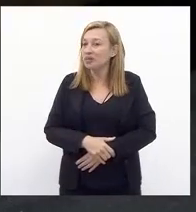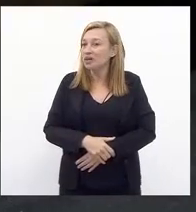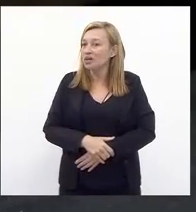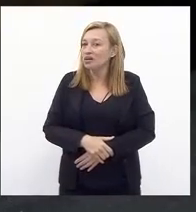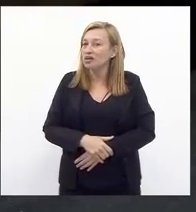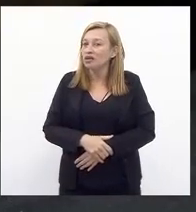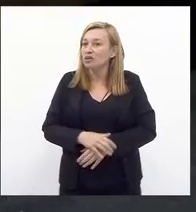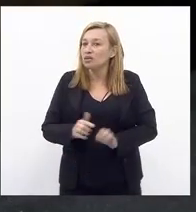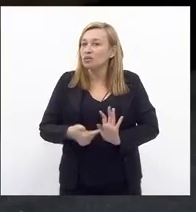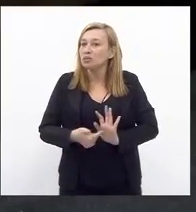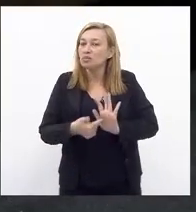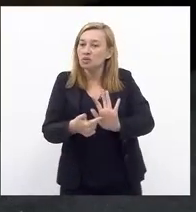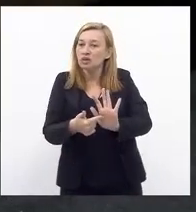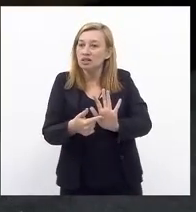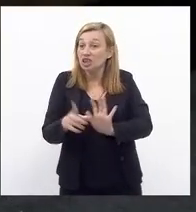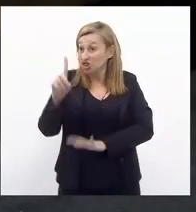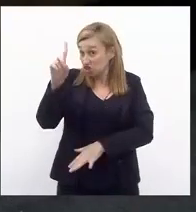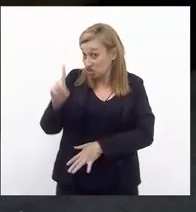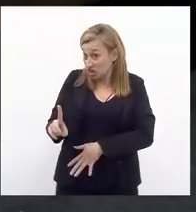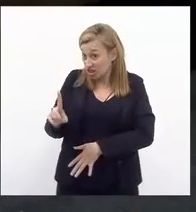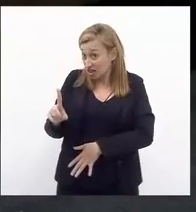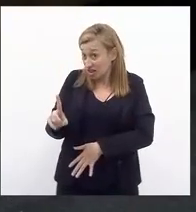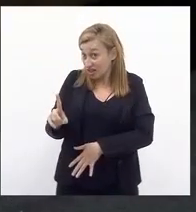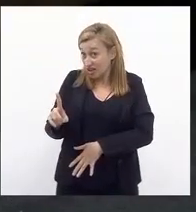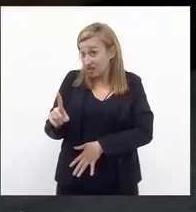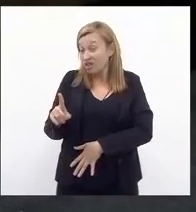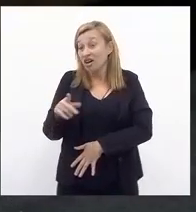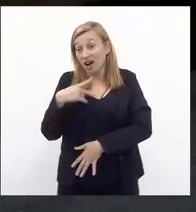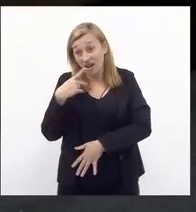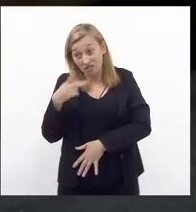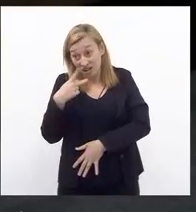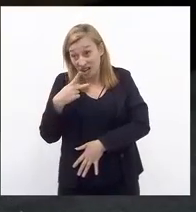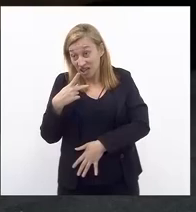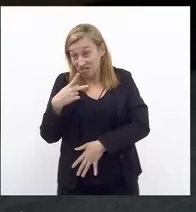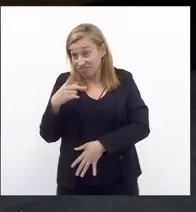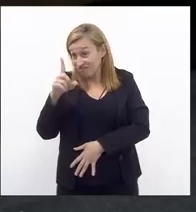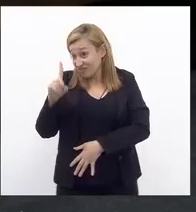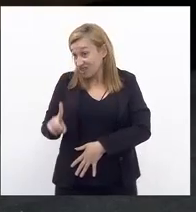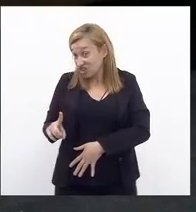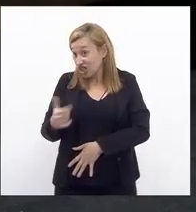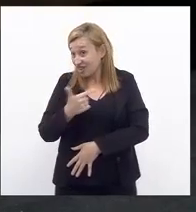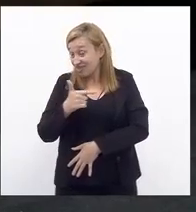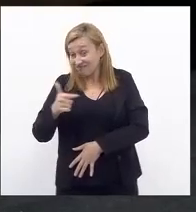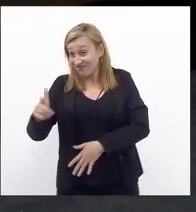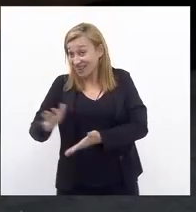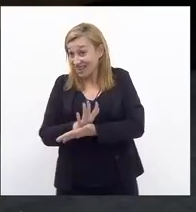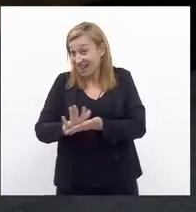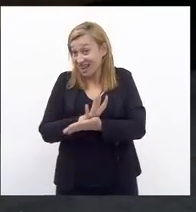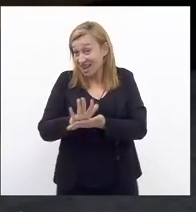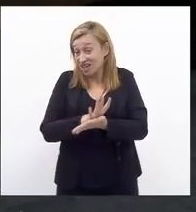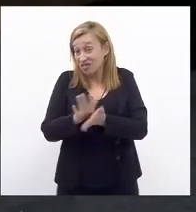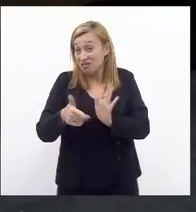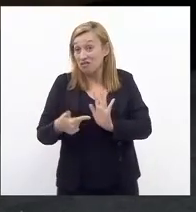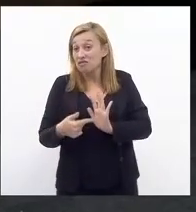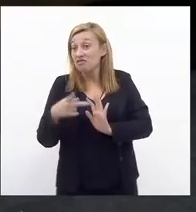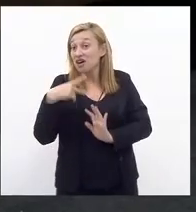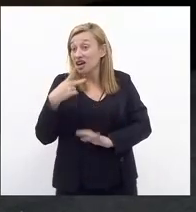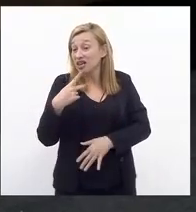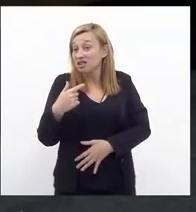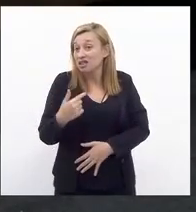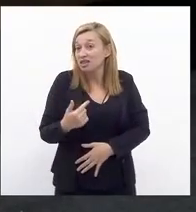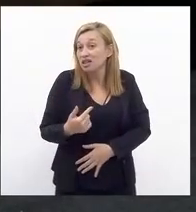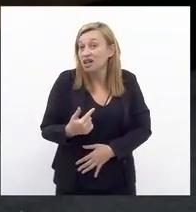uma página que se diz de direita que eu já falei que direito ela não tem nada tentou me descredibilizar e dizendo